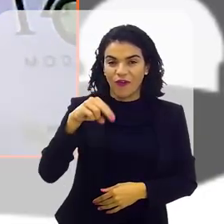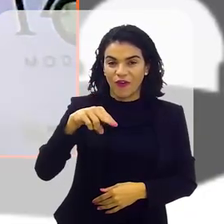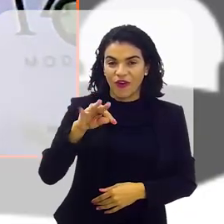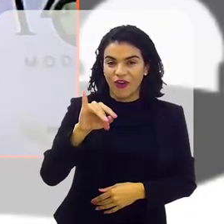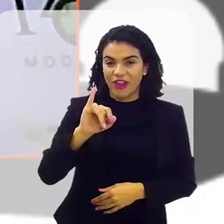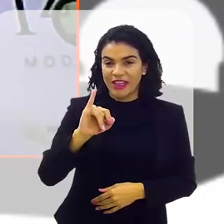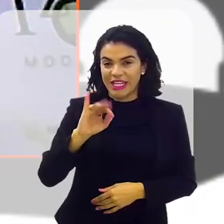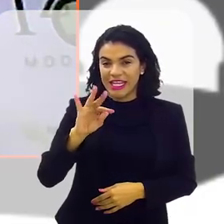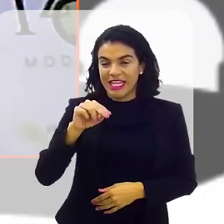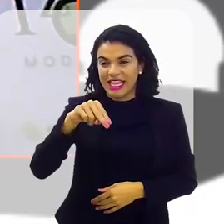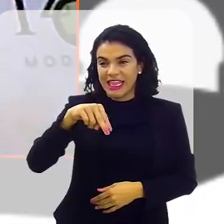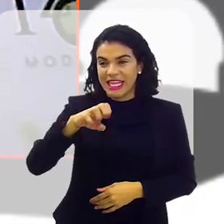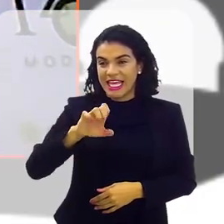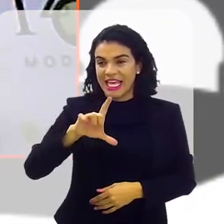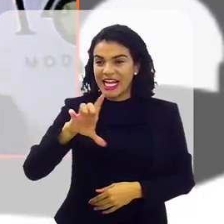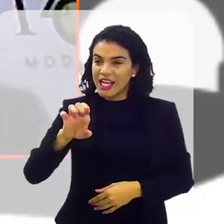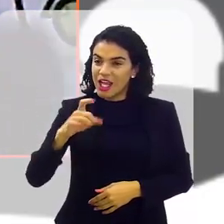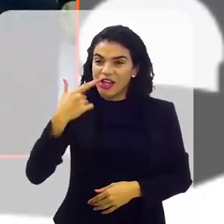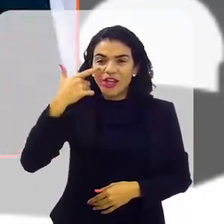coordenadas para ele